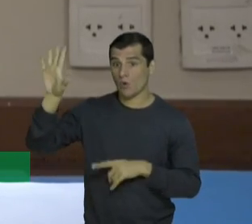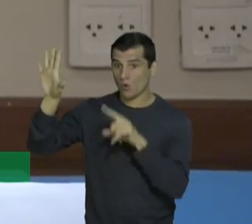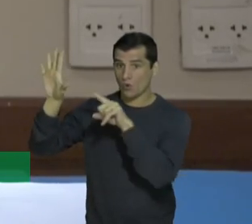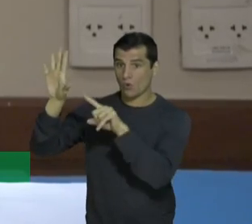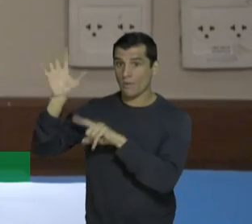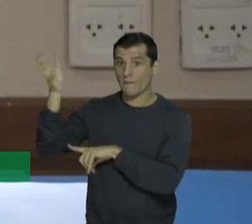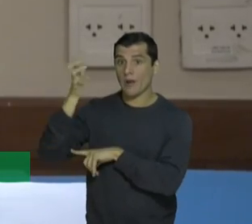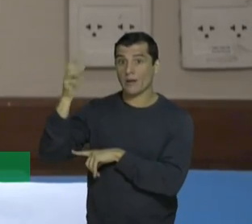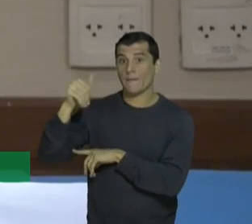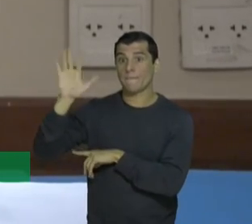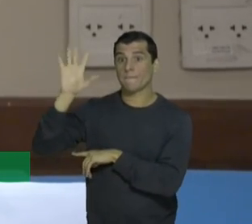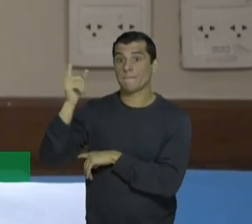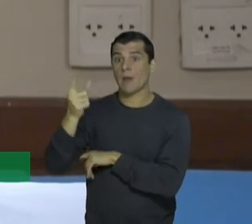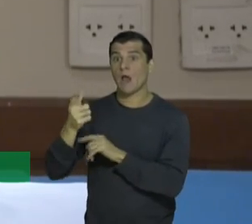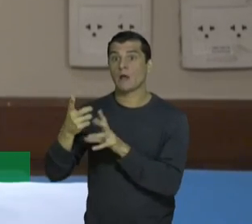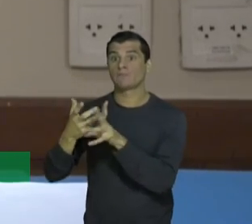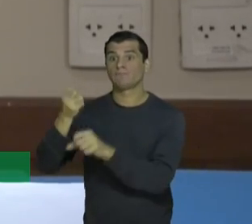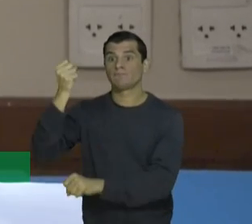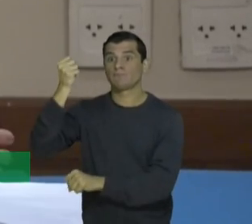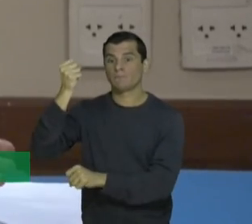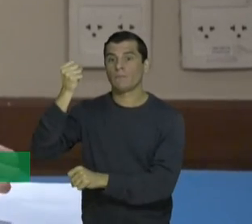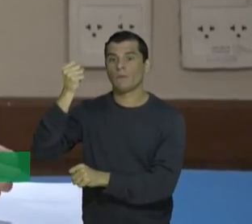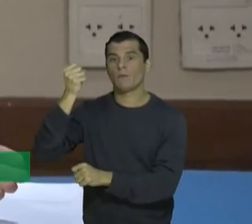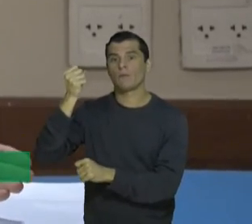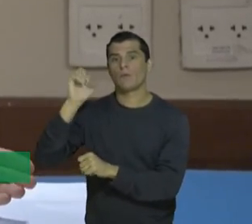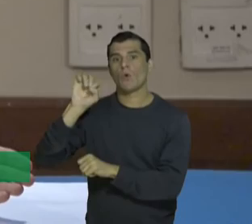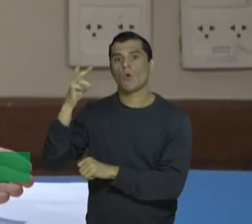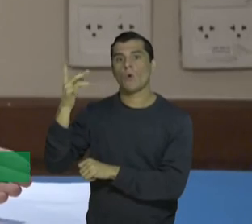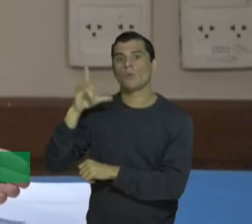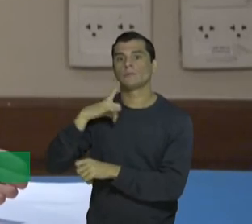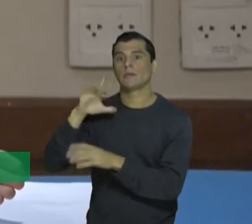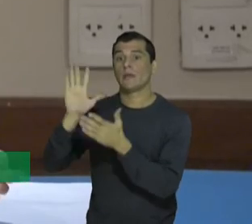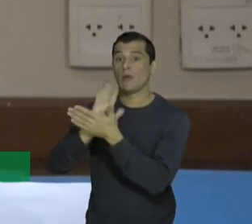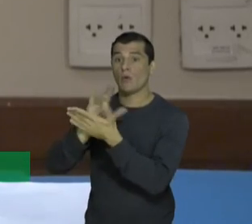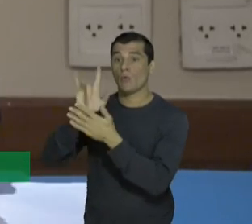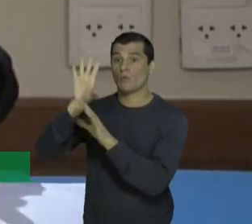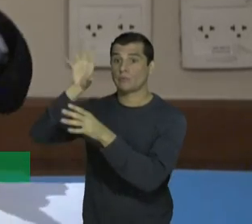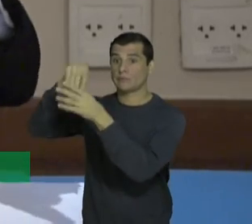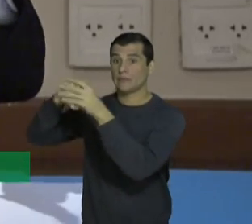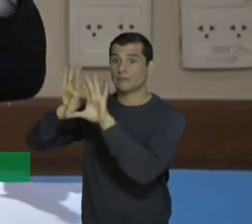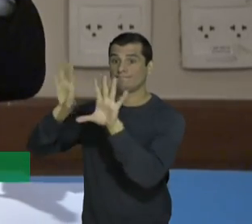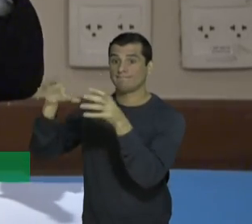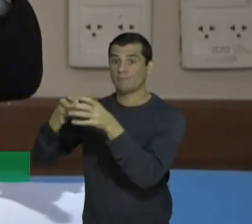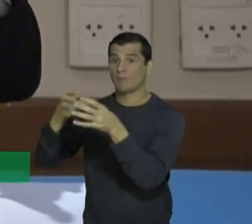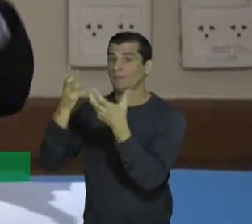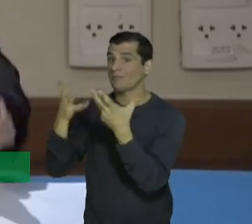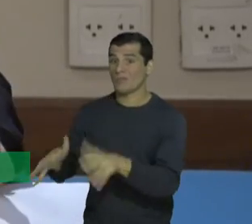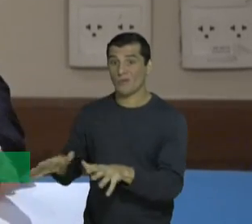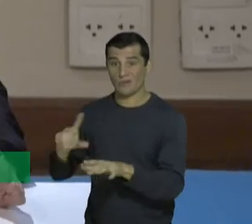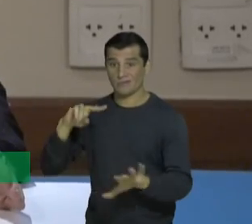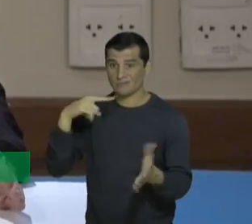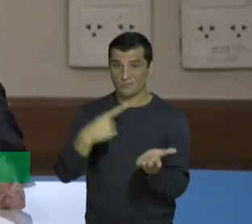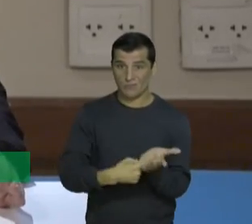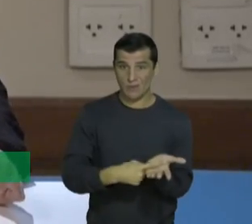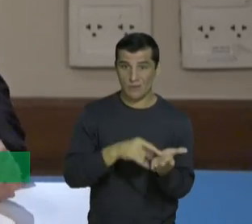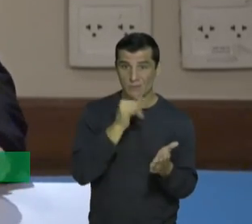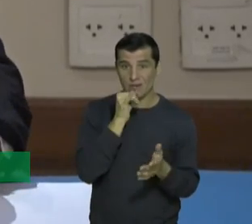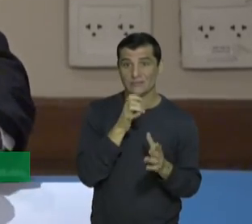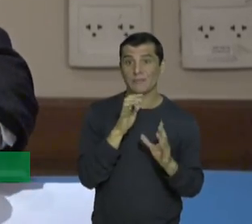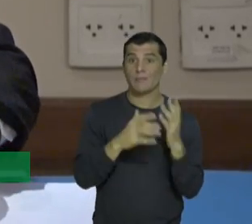mais e barganhar mais ou porque tem grupos ali dentro que de fato não querem um acordo então eles colocam essa esse combate à deflor